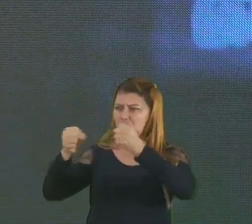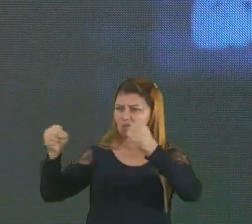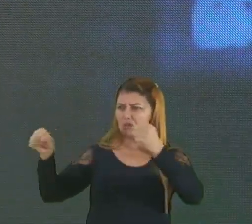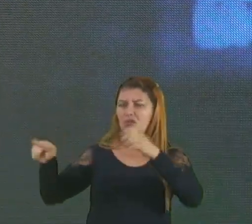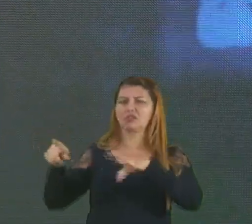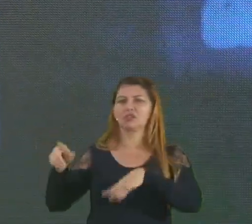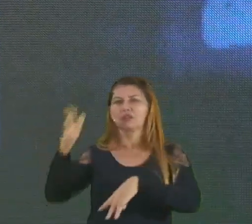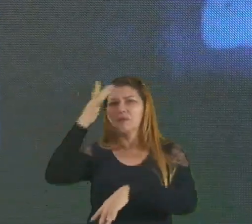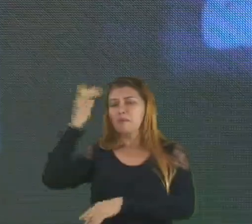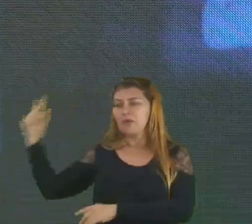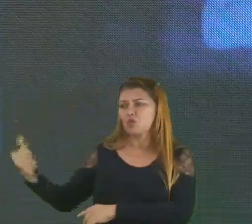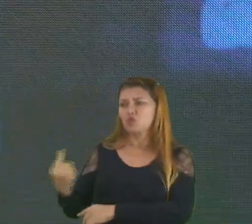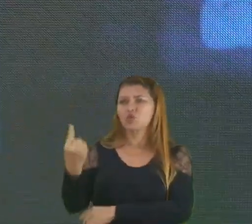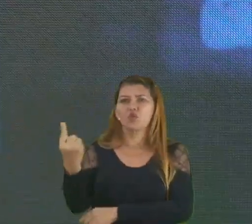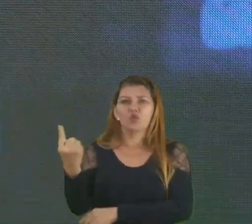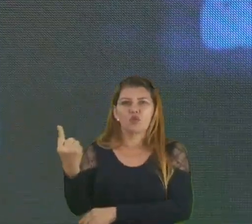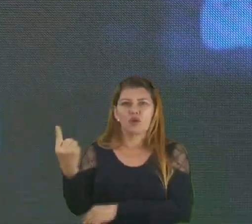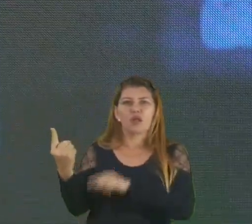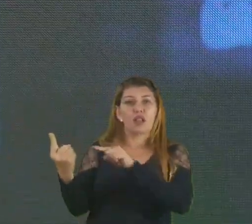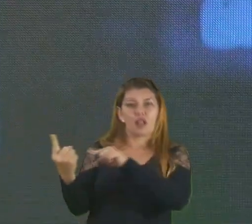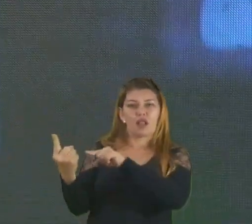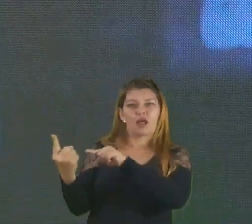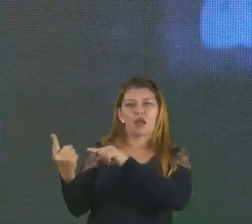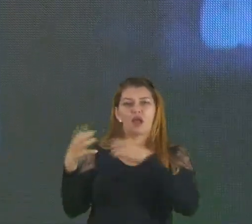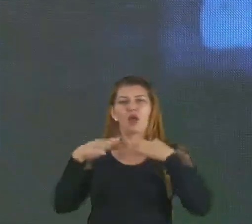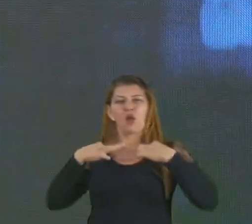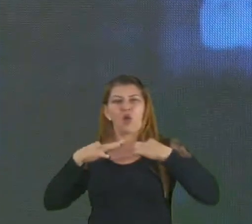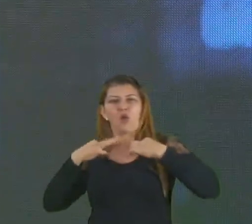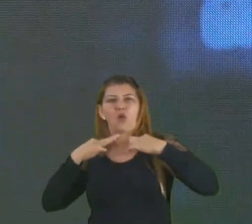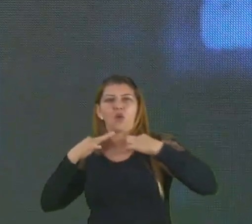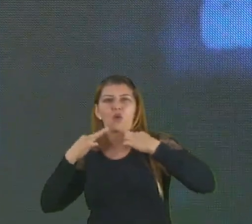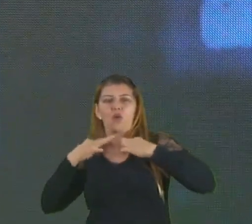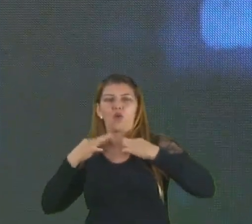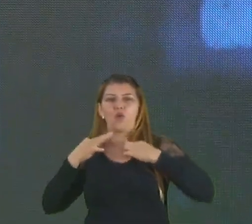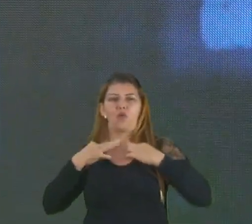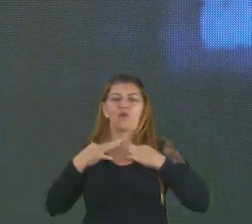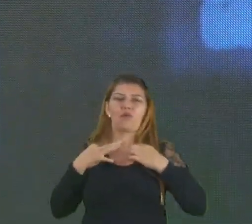todo vestido de roupa de